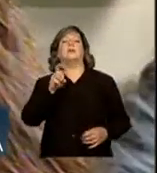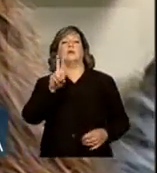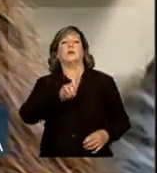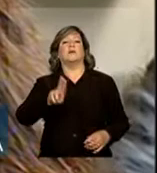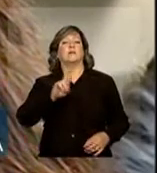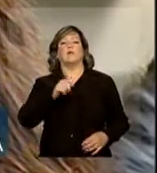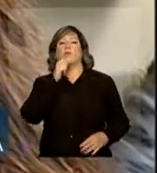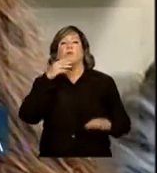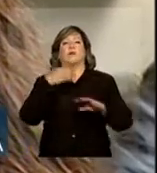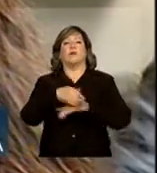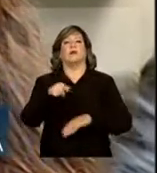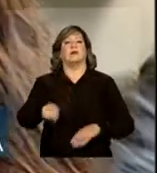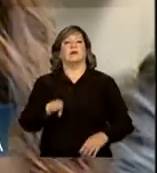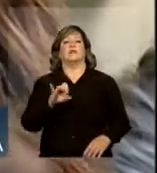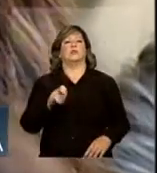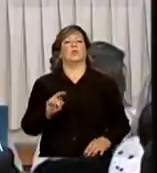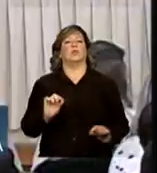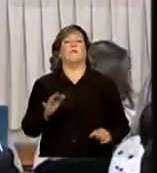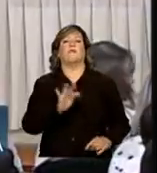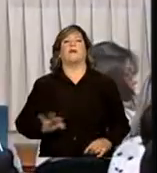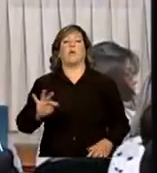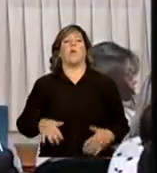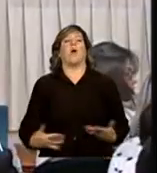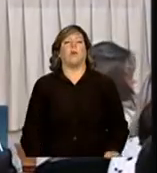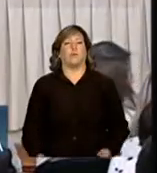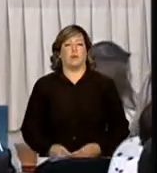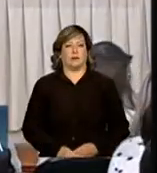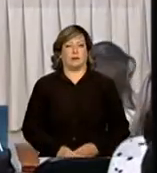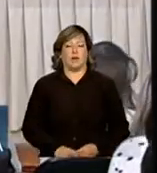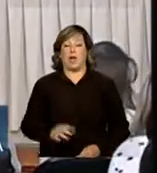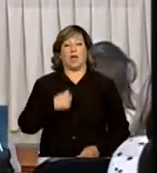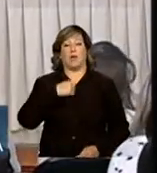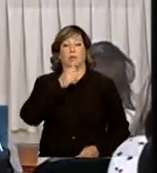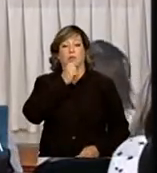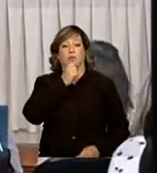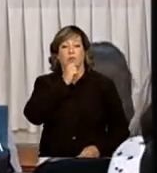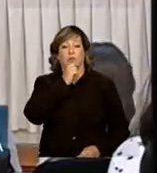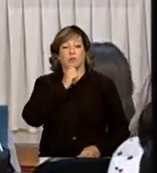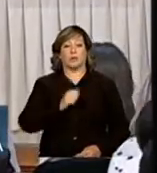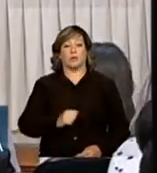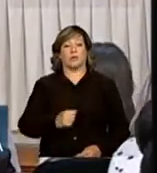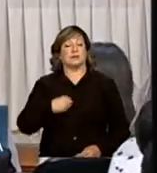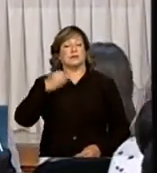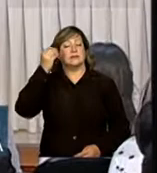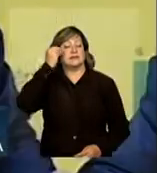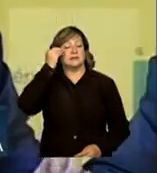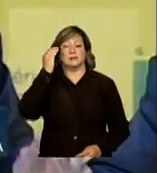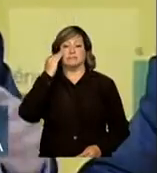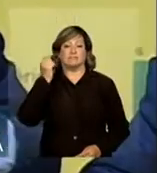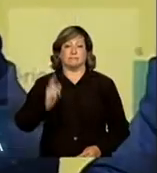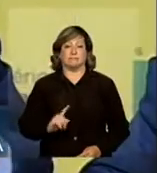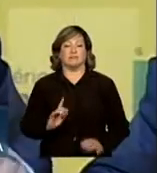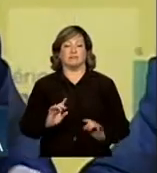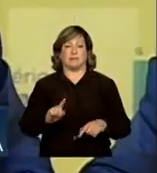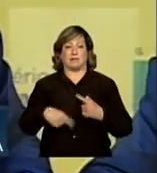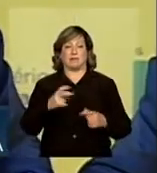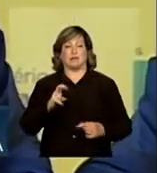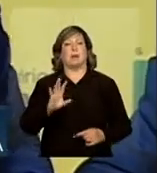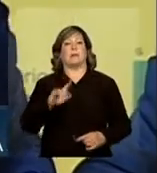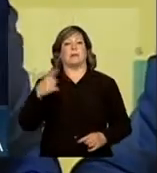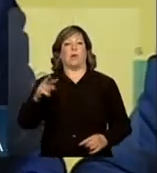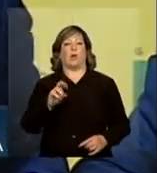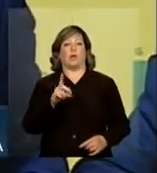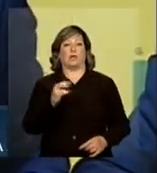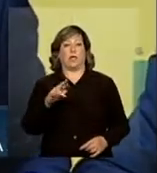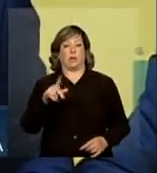e quando o siso as federais e eu não tenho de cabeça e 5 mas depois o o